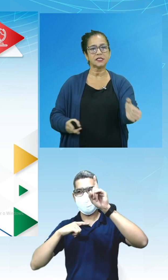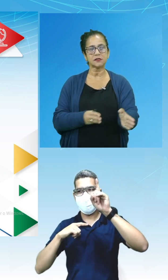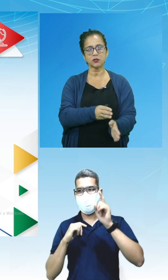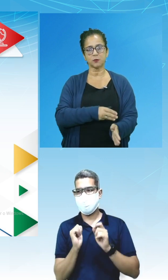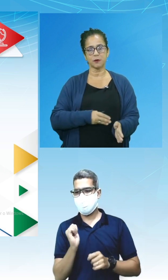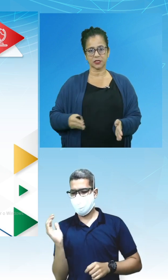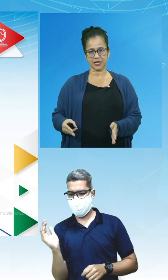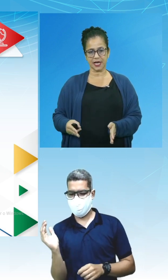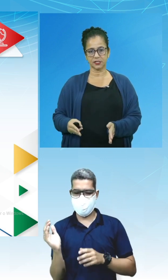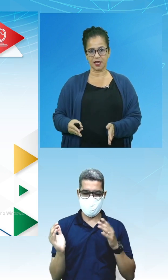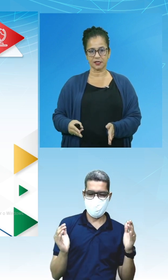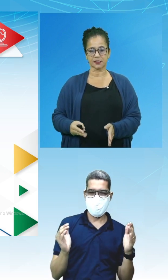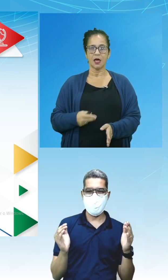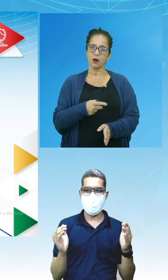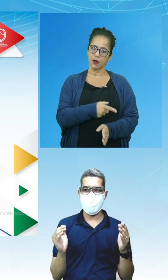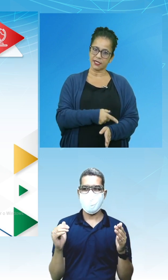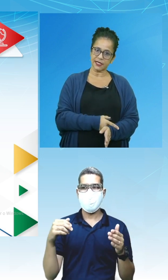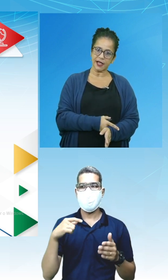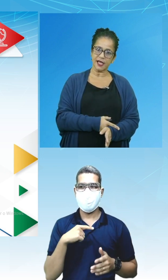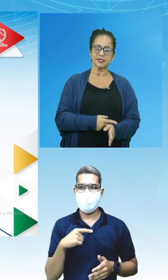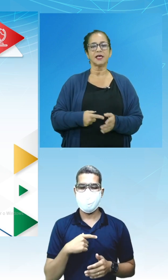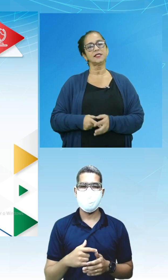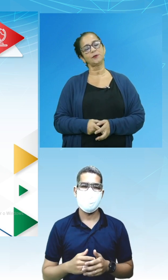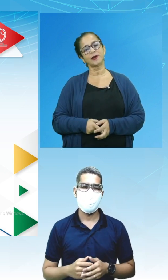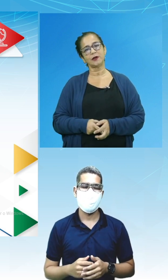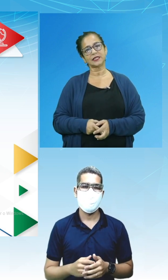Então, esses são os pontos cardeais,